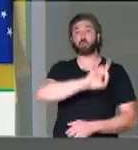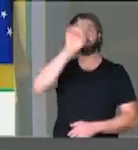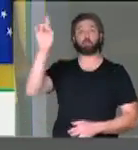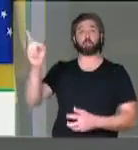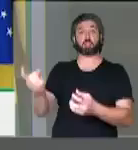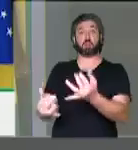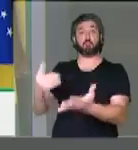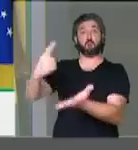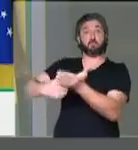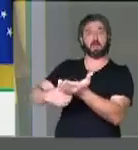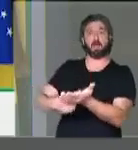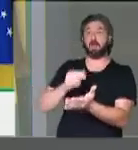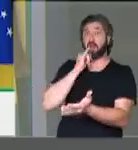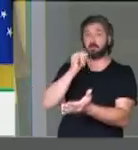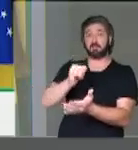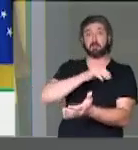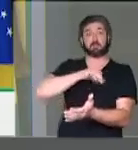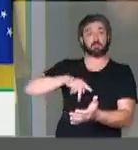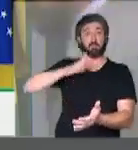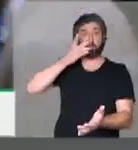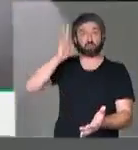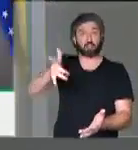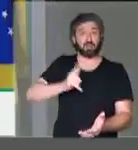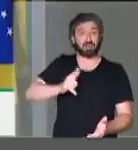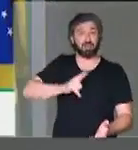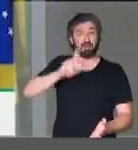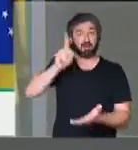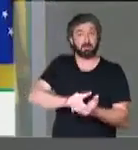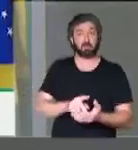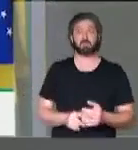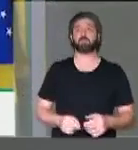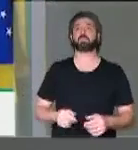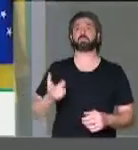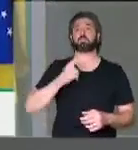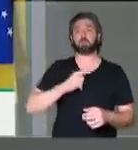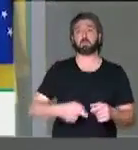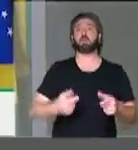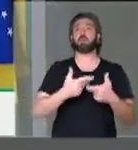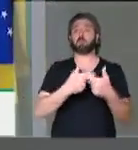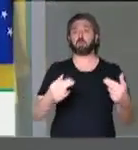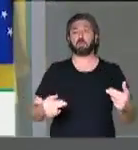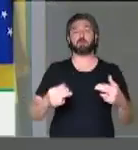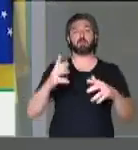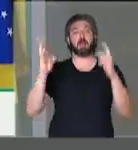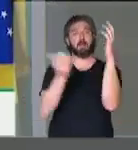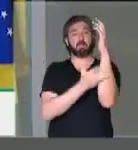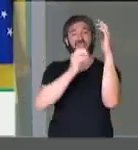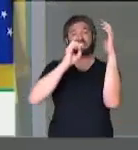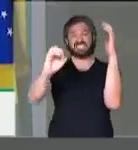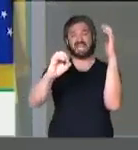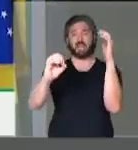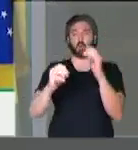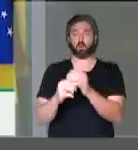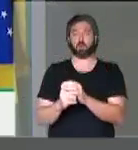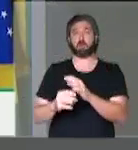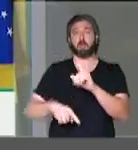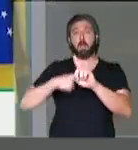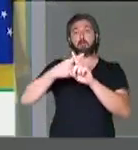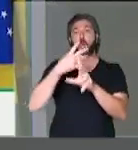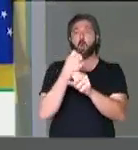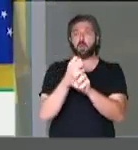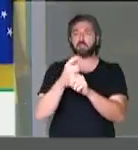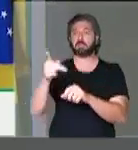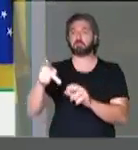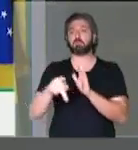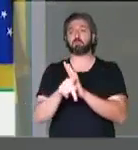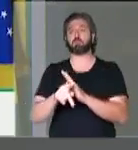fogo já avisado pelo ministério público a gente está aqui apresentando uma usina de tratamento 01 imagina sem pressa o orçamento precisa